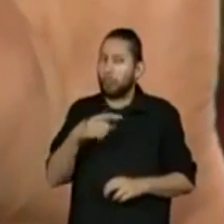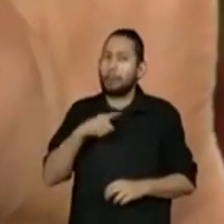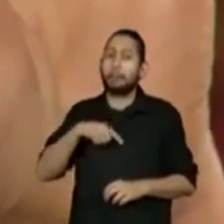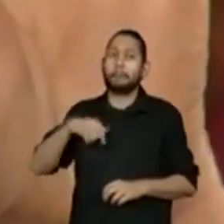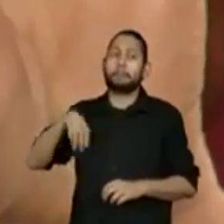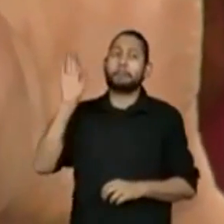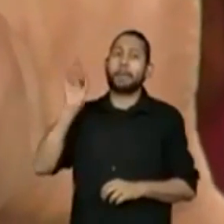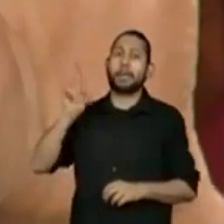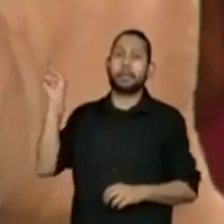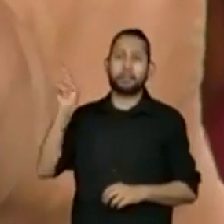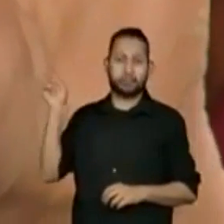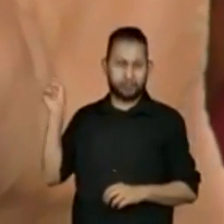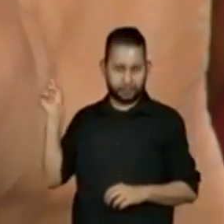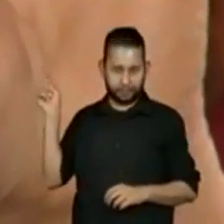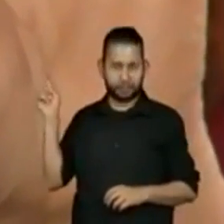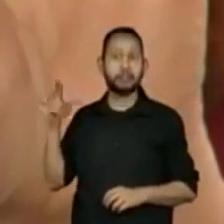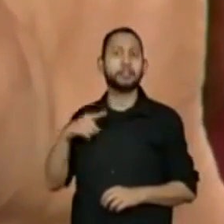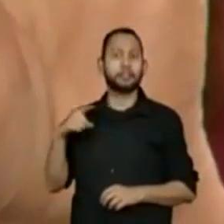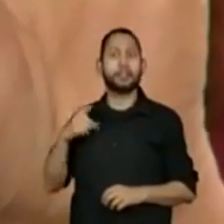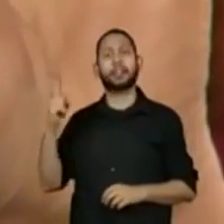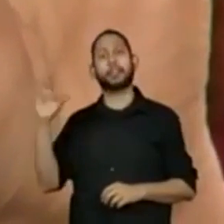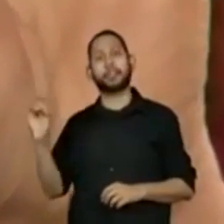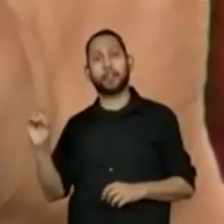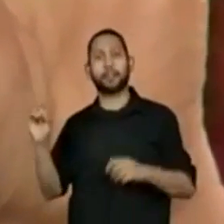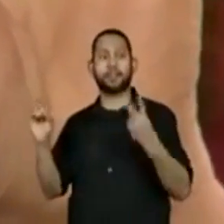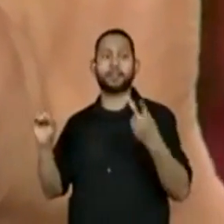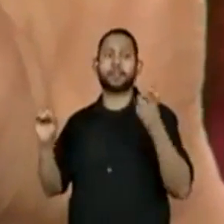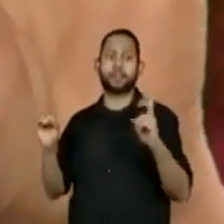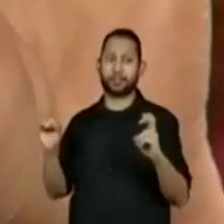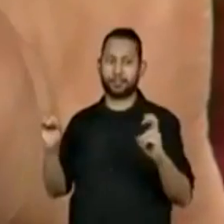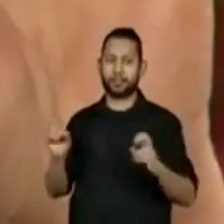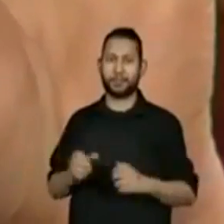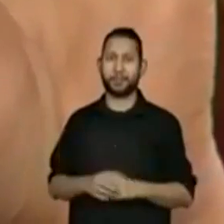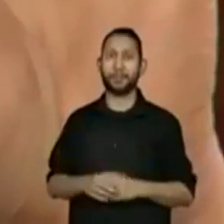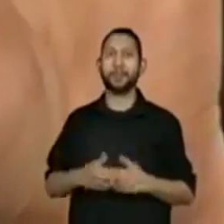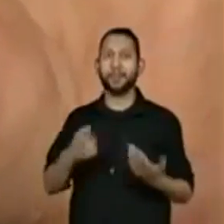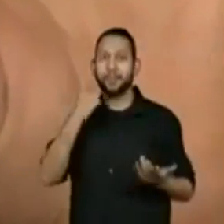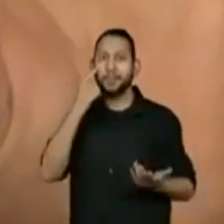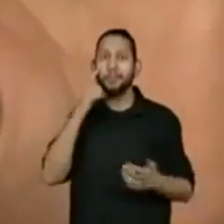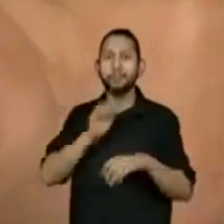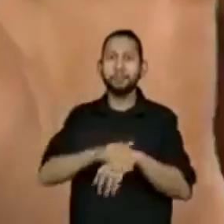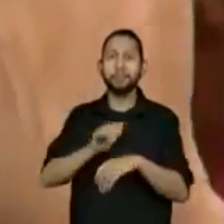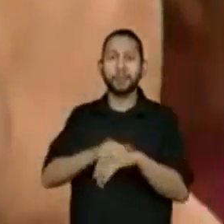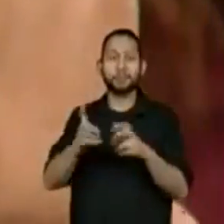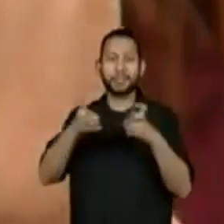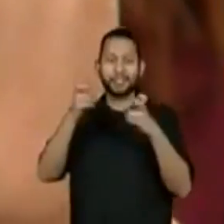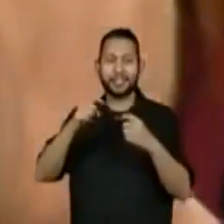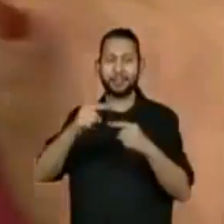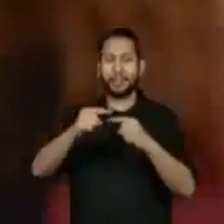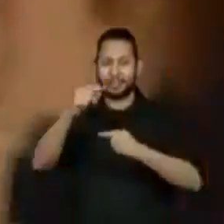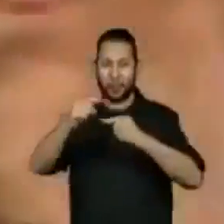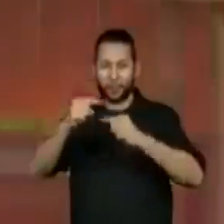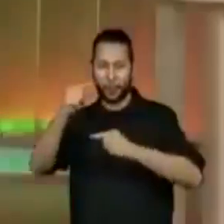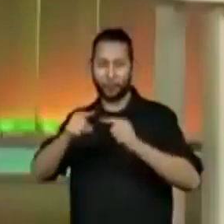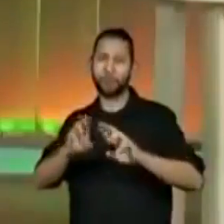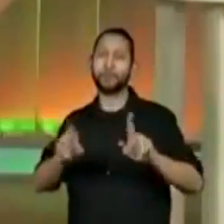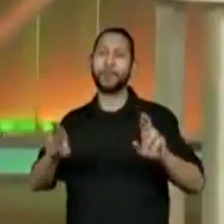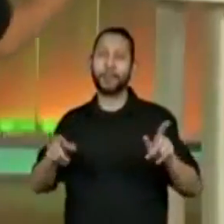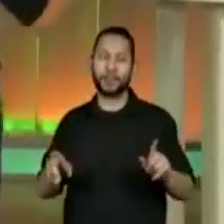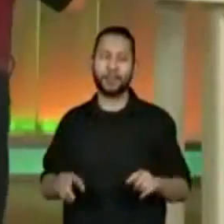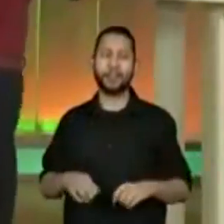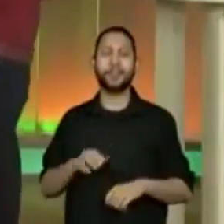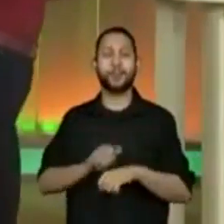de 1 centavo, né? 25, de 10 centavos. Vocês percebem que o tamanho muda, pessoal? Eu vou pegar